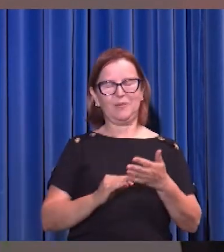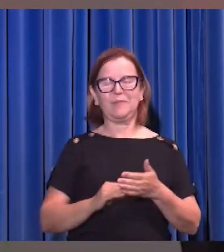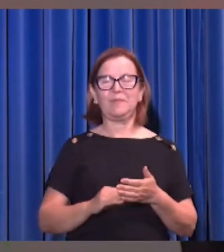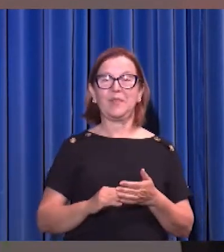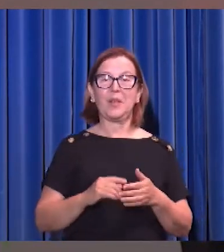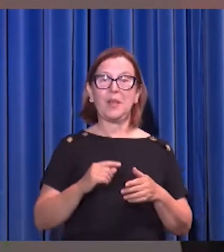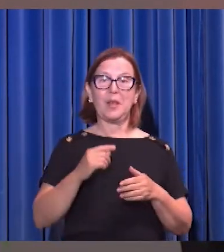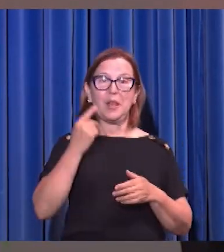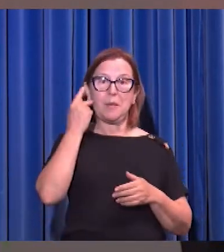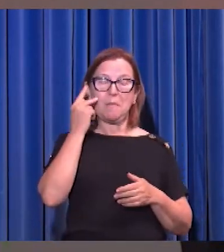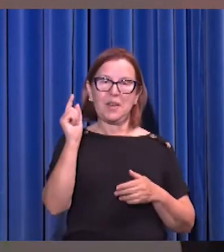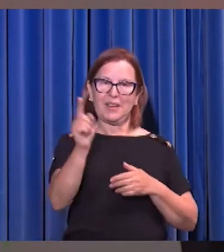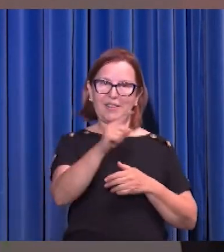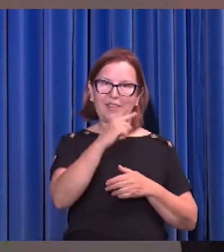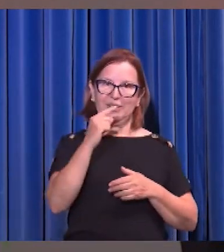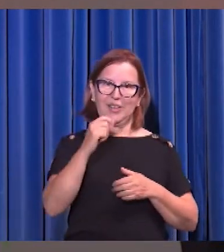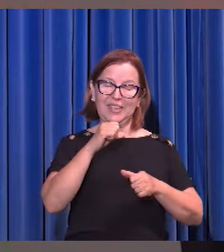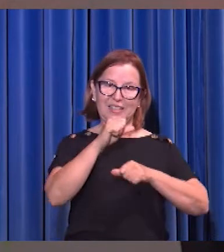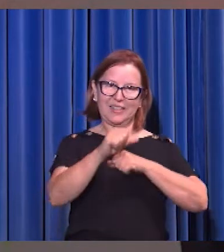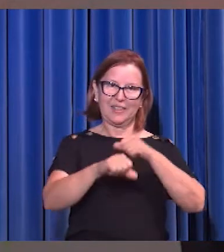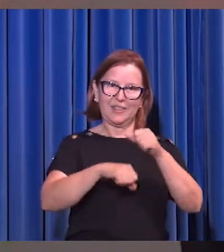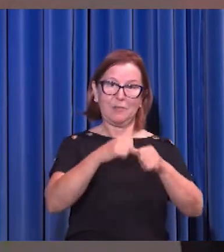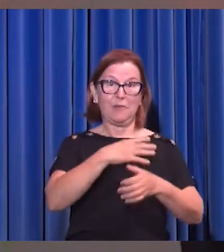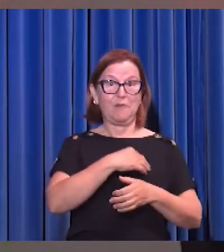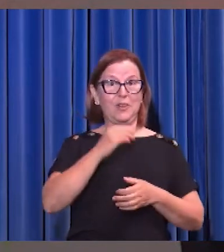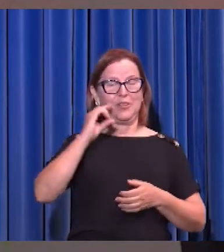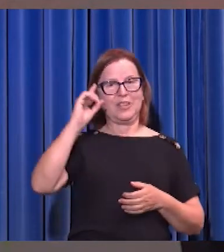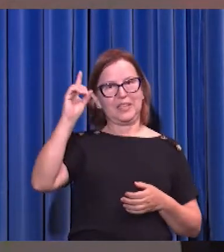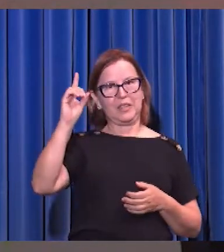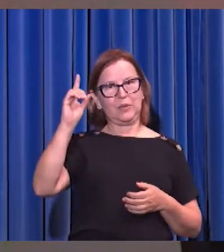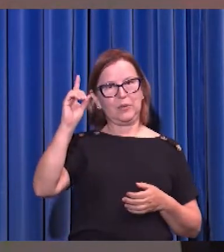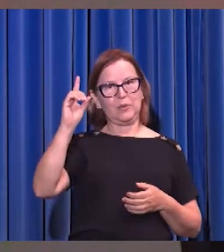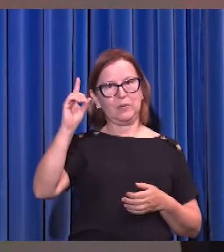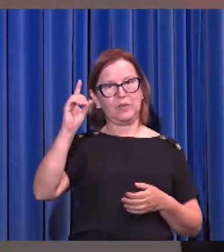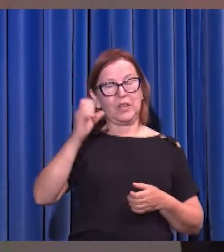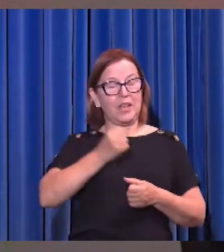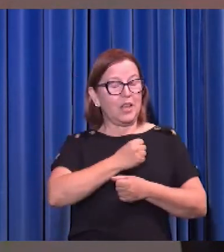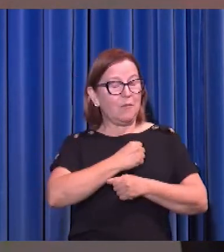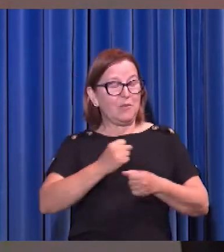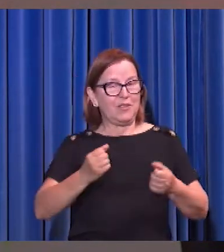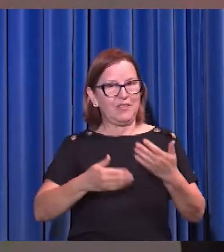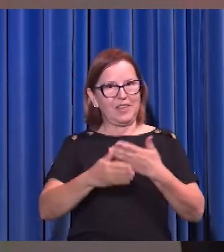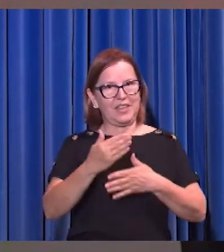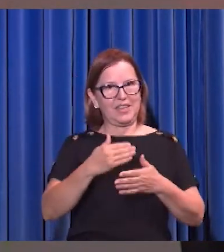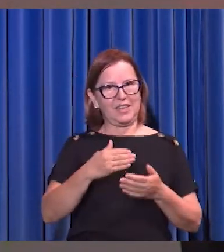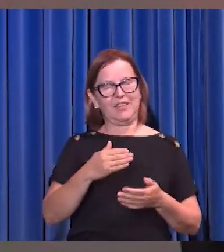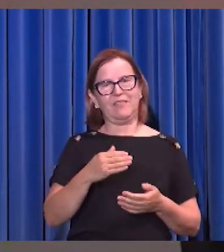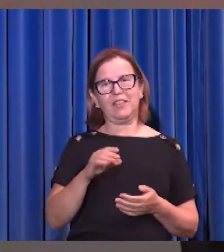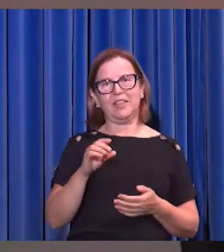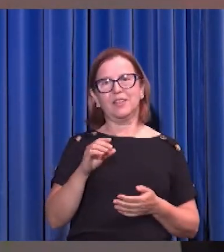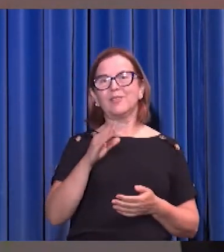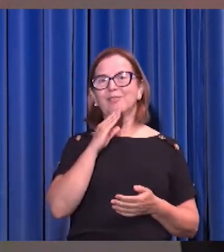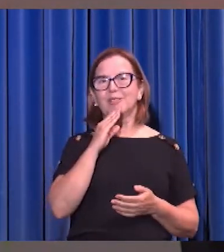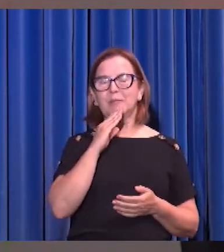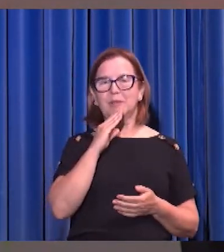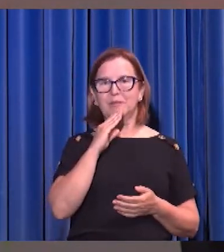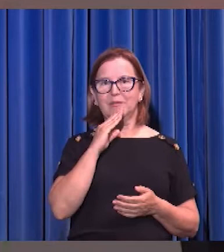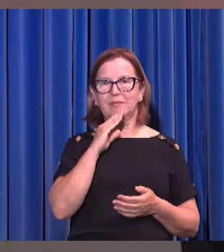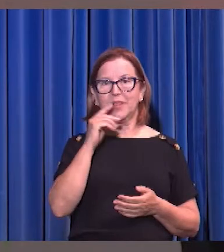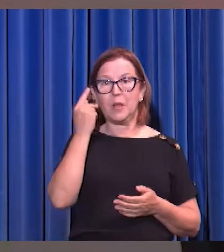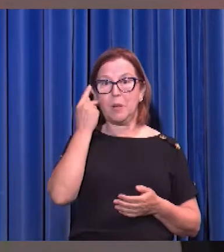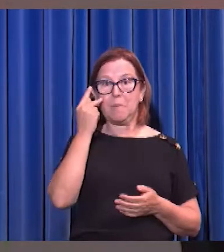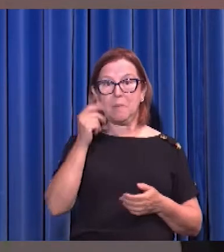de Deus, isso não é possível por conhecimento. Para isso acontecer, é necessário que